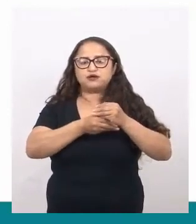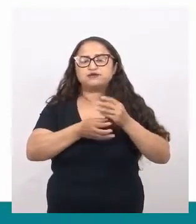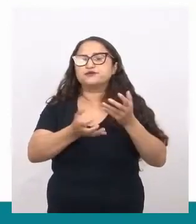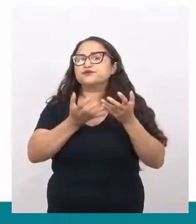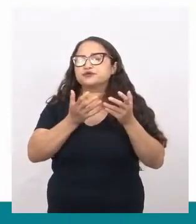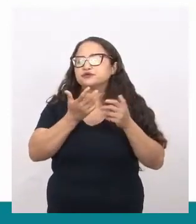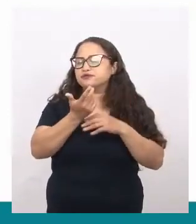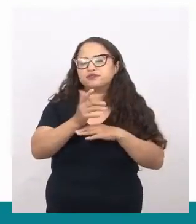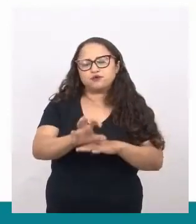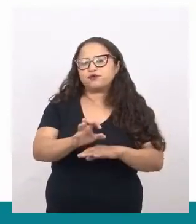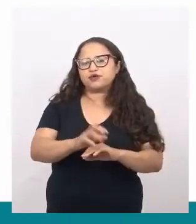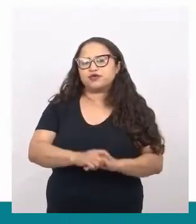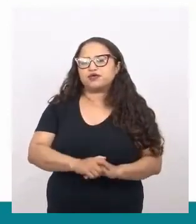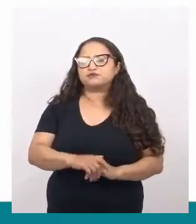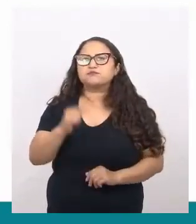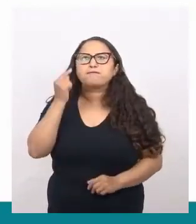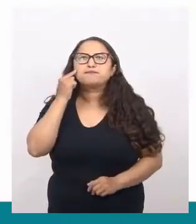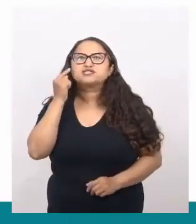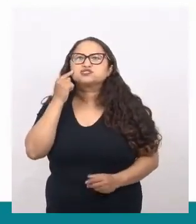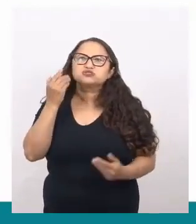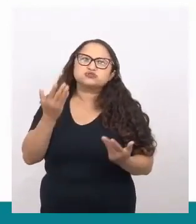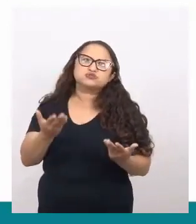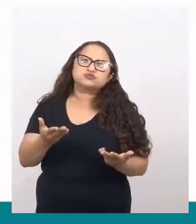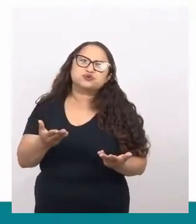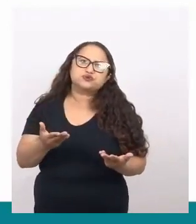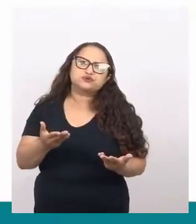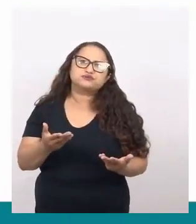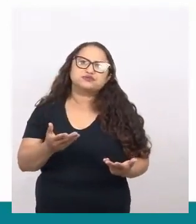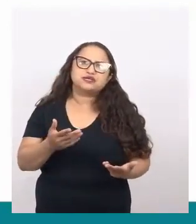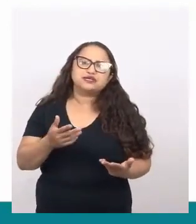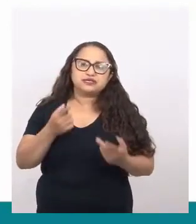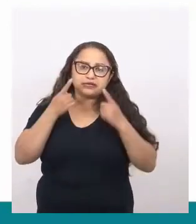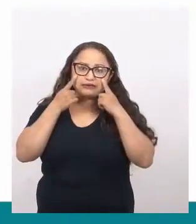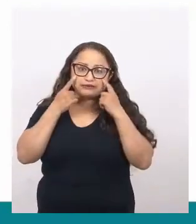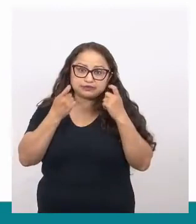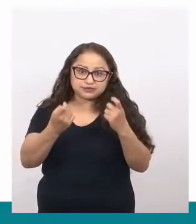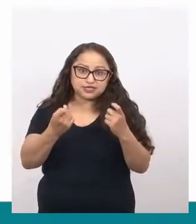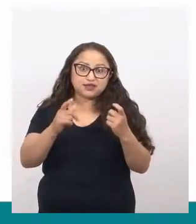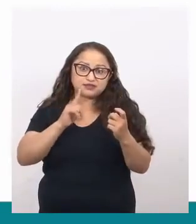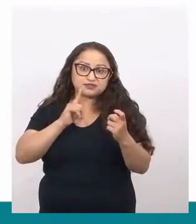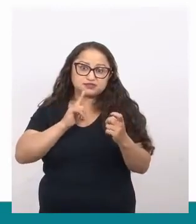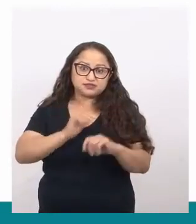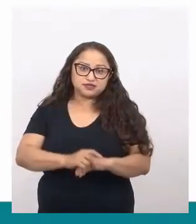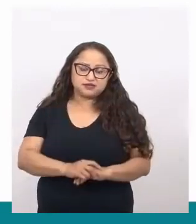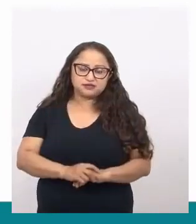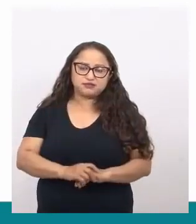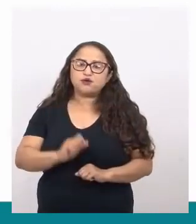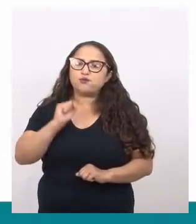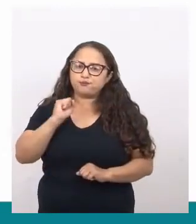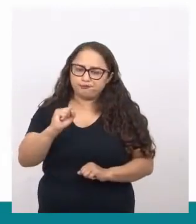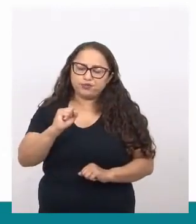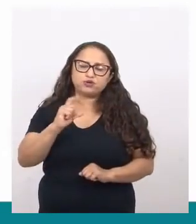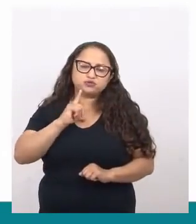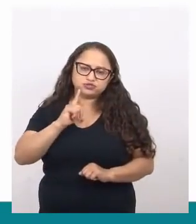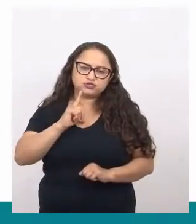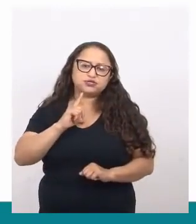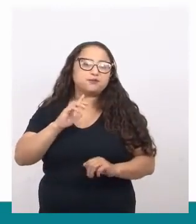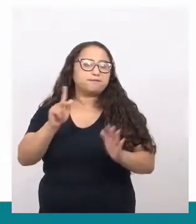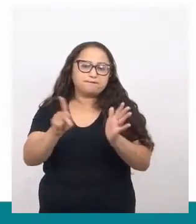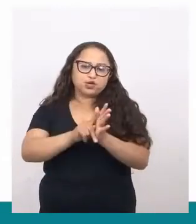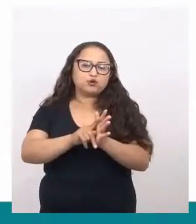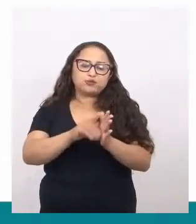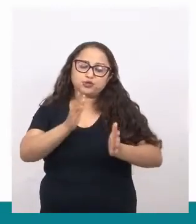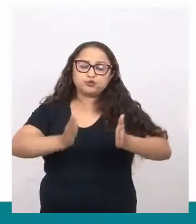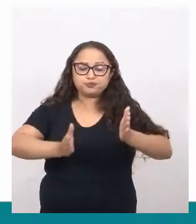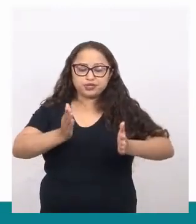incluir turmas que ele parou para pensar e tem interesse em pegar. Então, tudo aqui ele pode fazer durante o período de manifestação de interesse